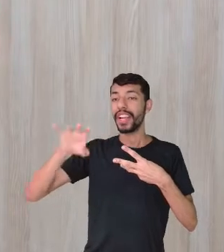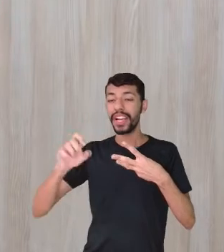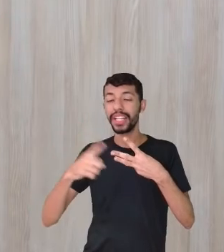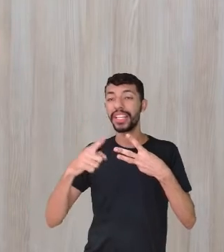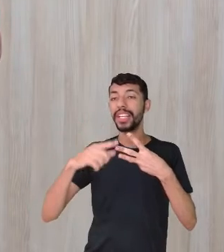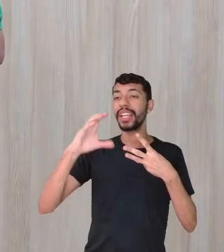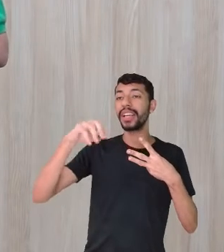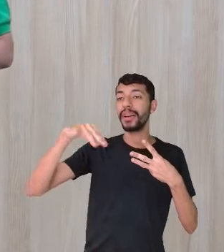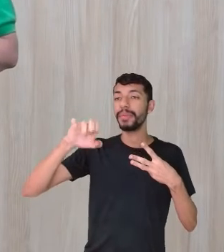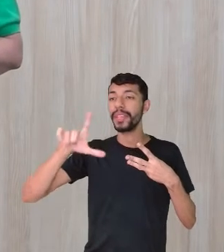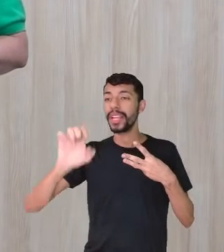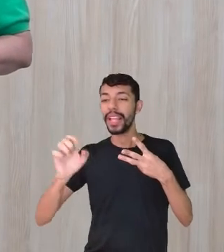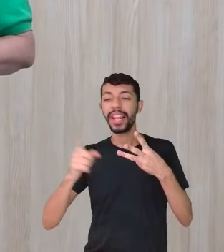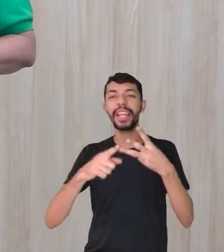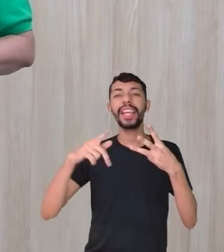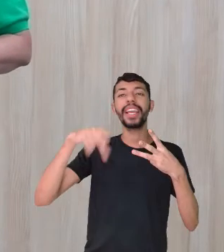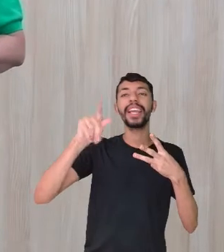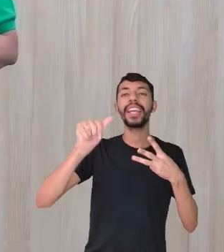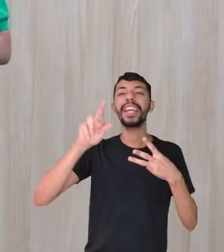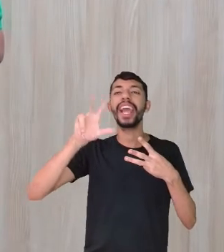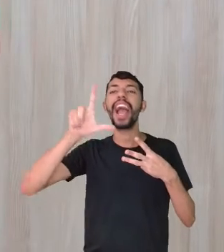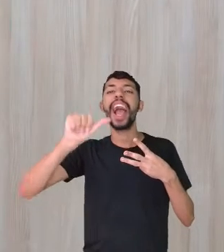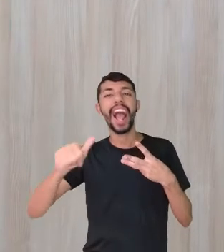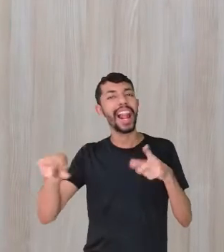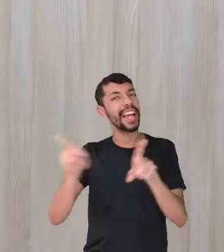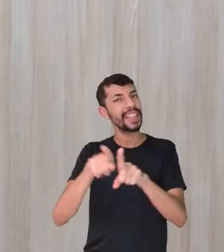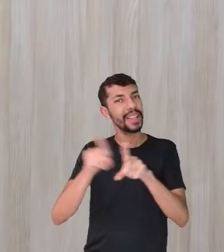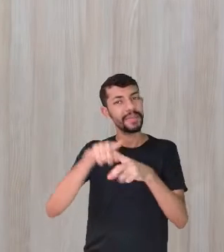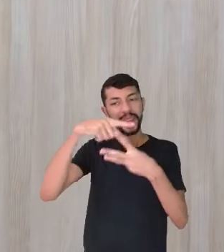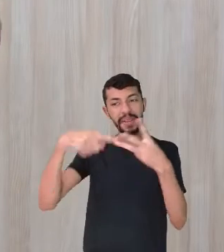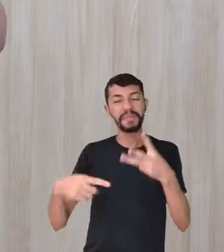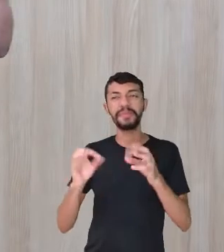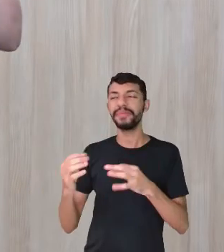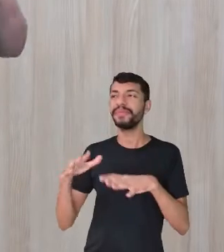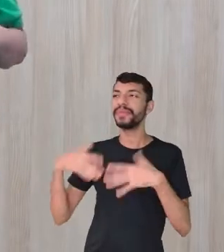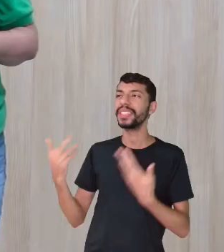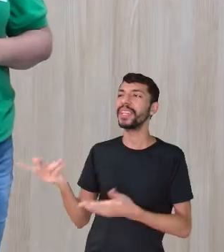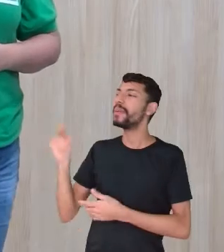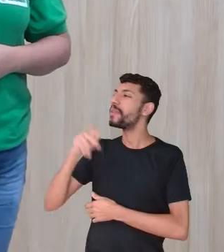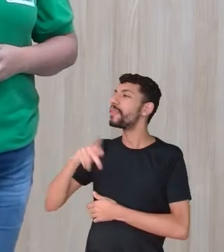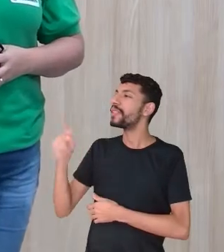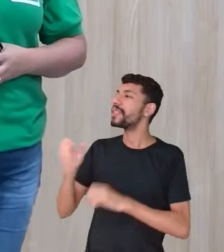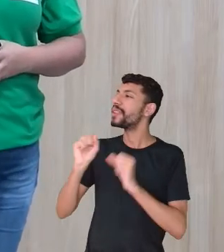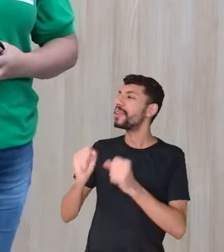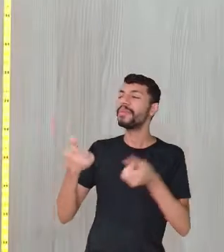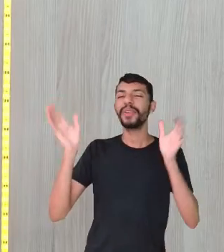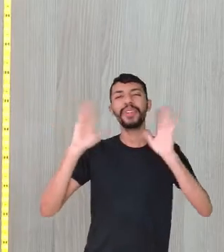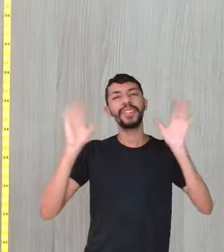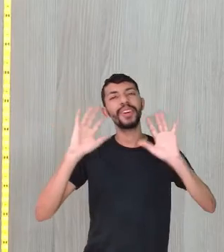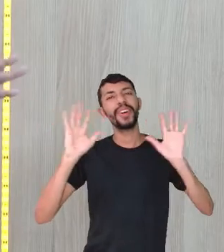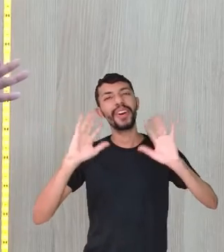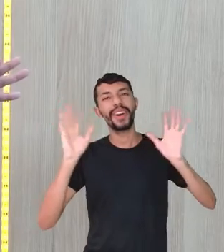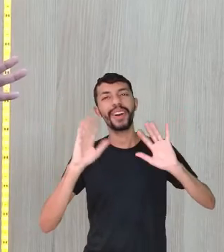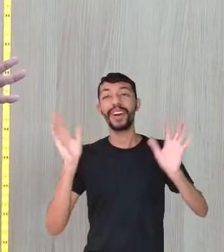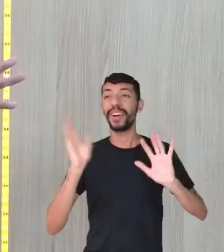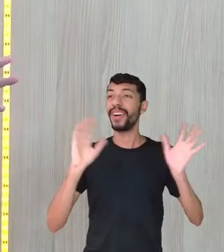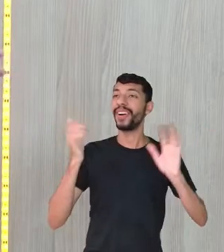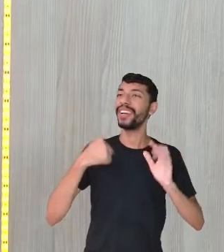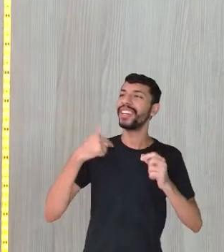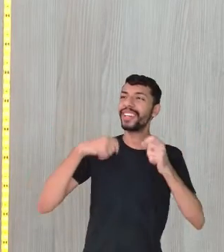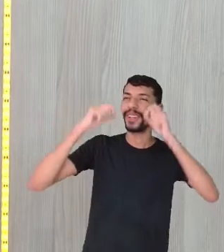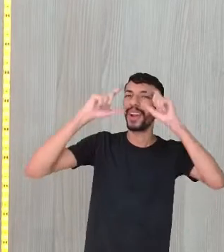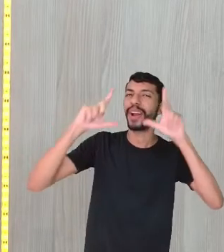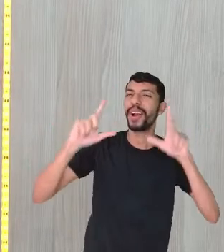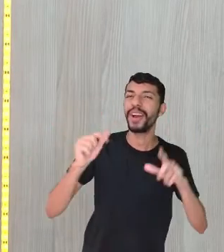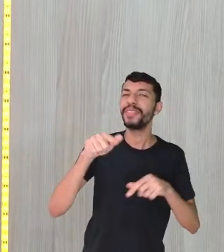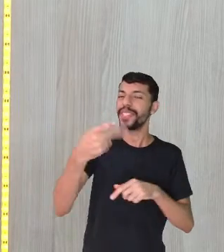e Carla, que também entra aqui conosco. Viviane, dá aquele alô para os nossos alunos. Oi, professora Adriana, tô acordada, viu? Você disse que era